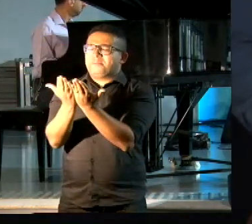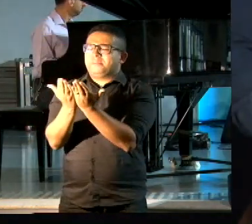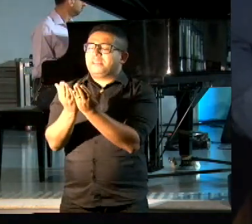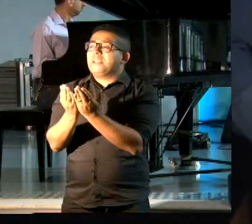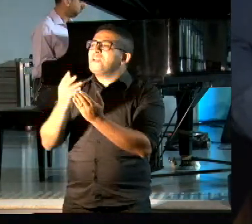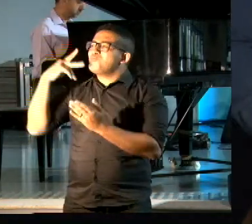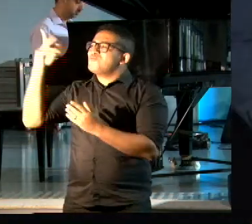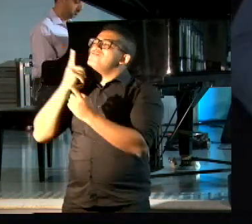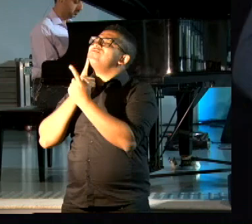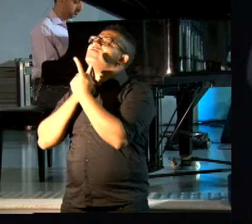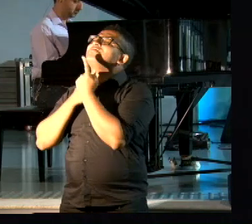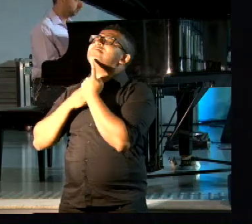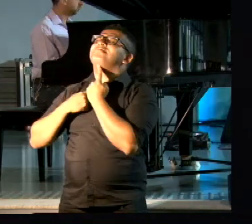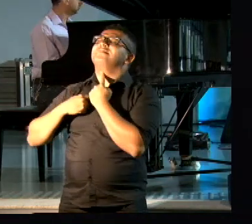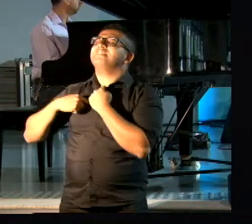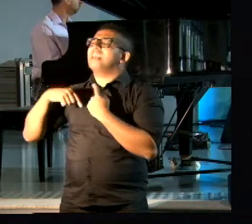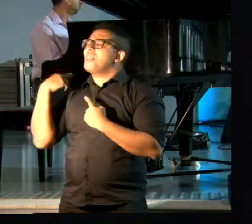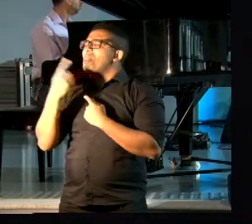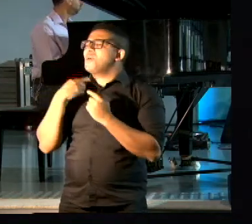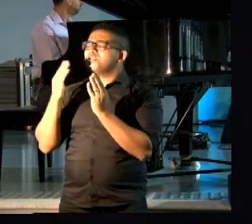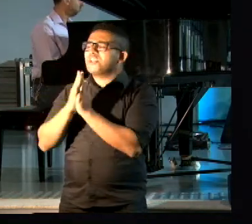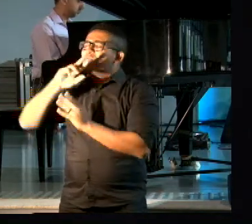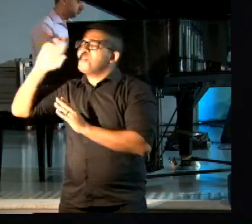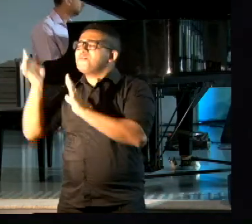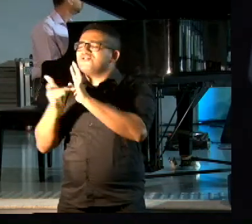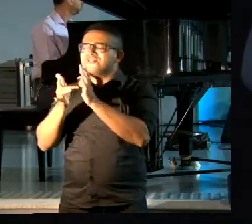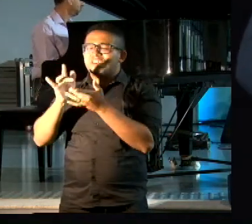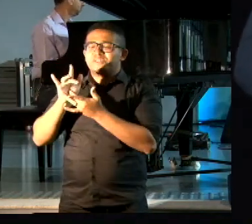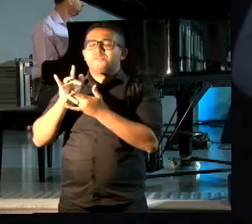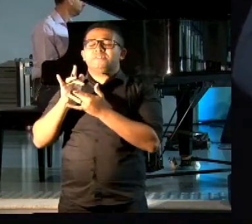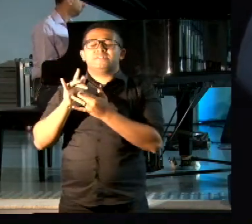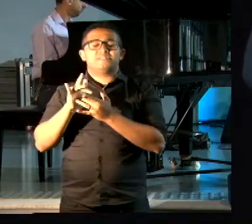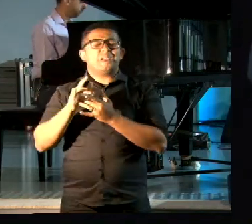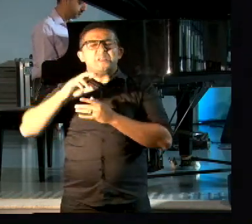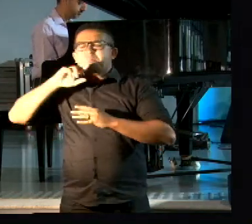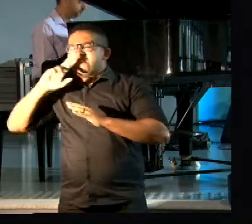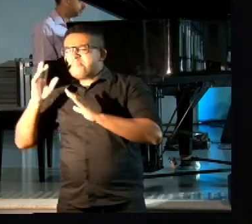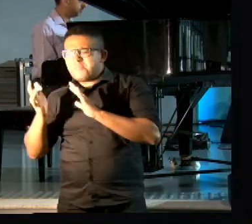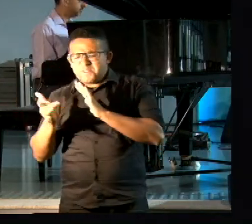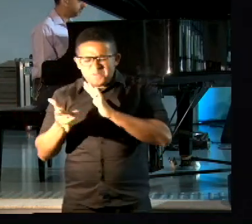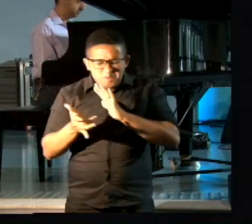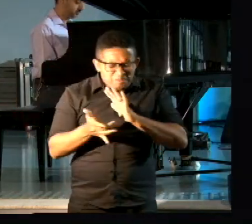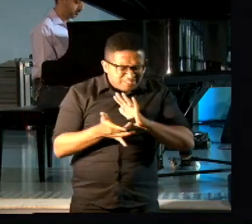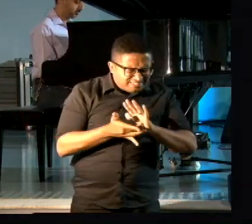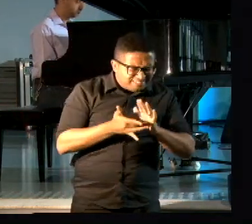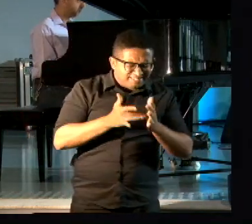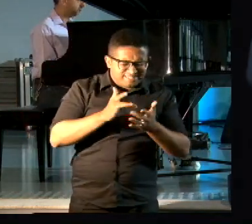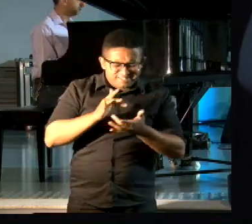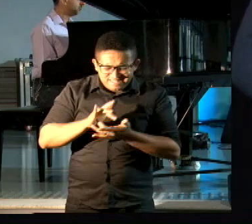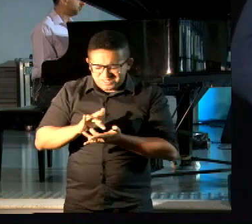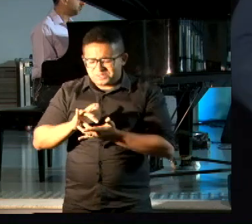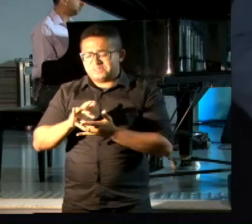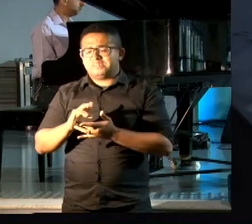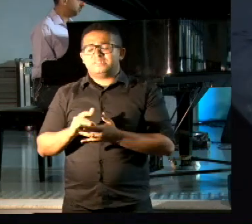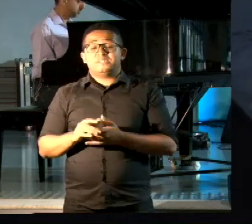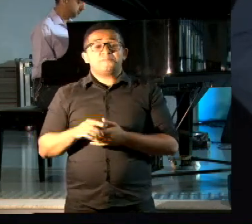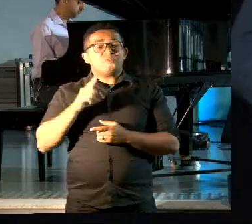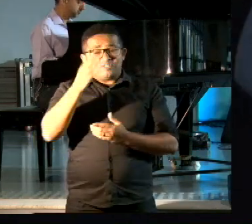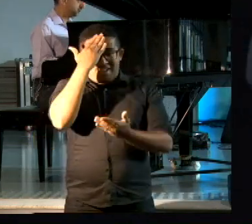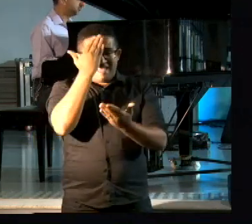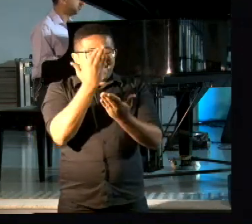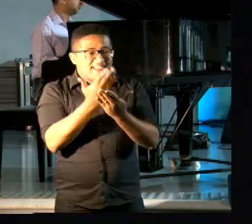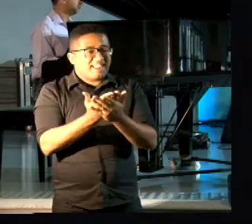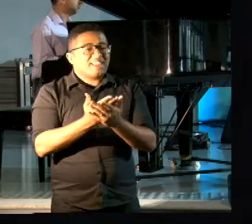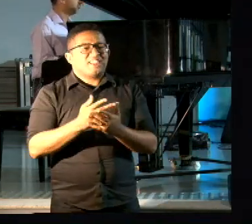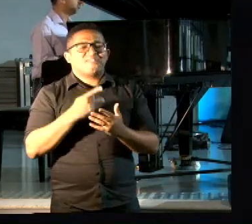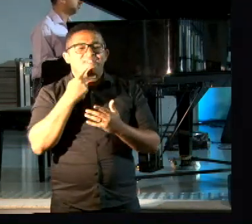propósito. É a nossa oração em nome do Senhor Jesus. Em nome do Senhor Jesus. Se você crê e